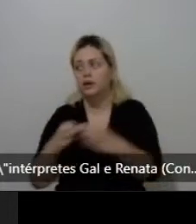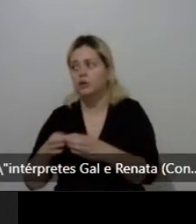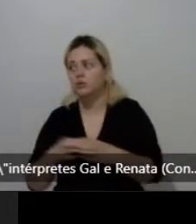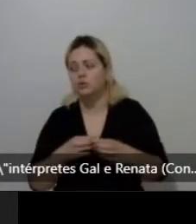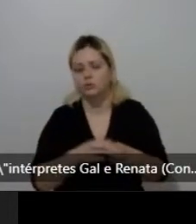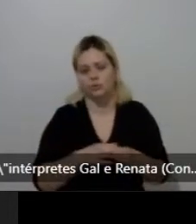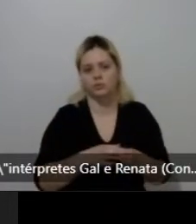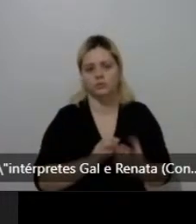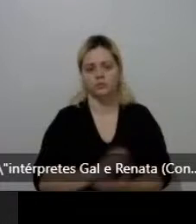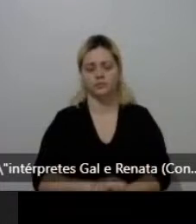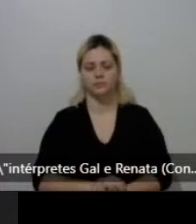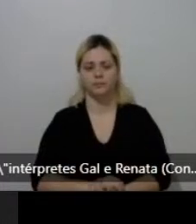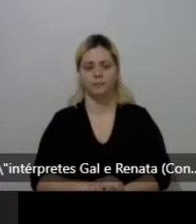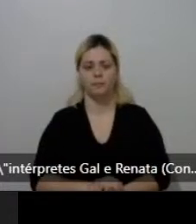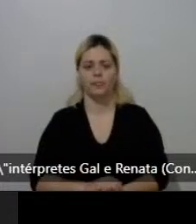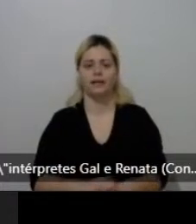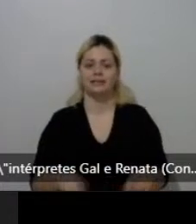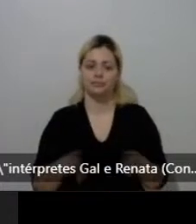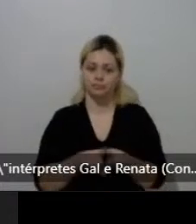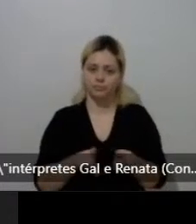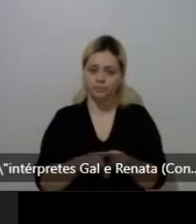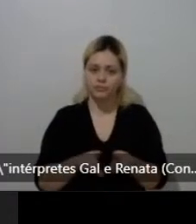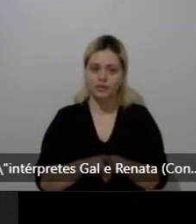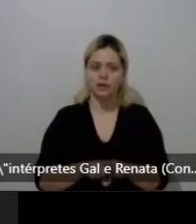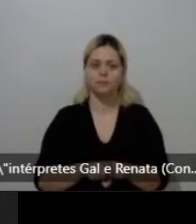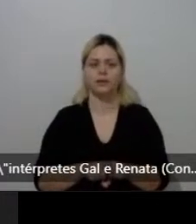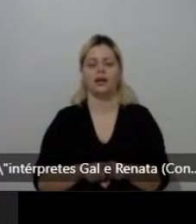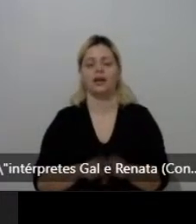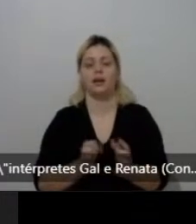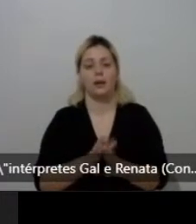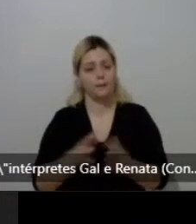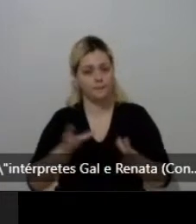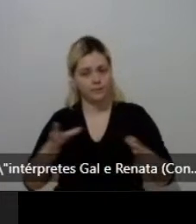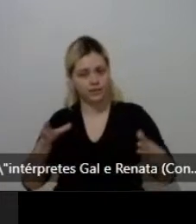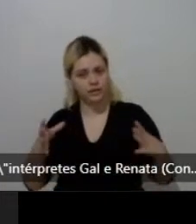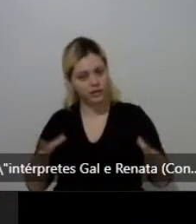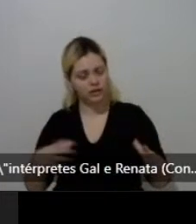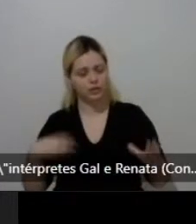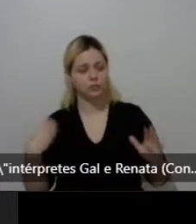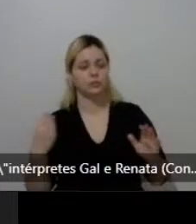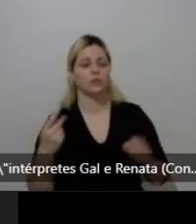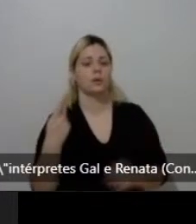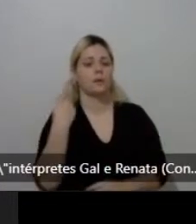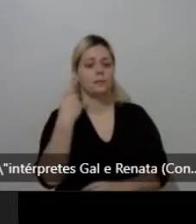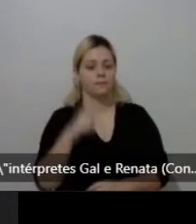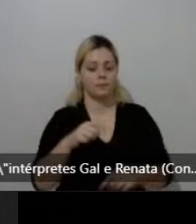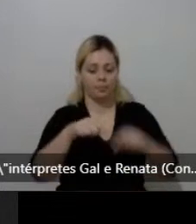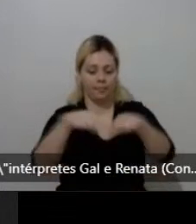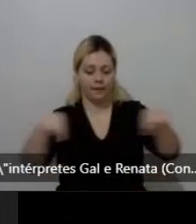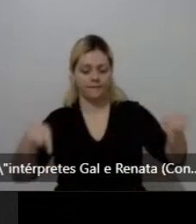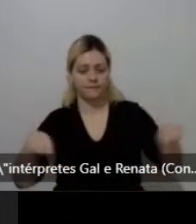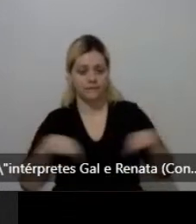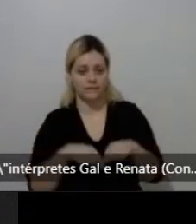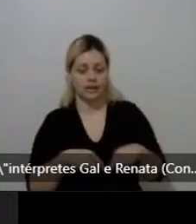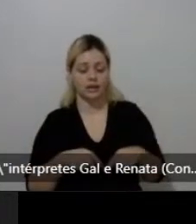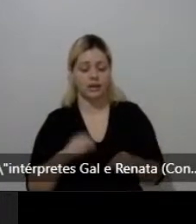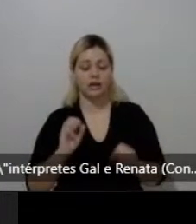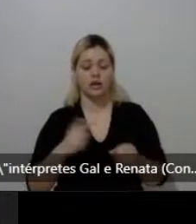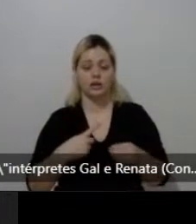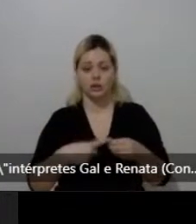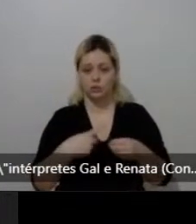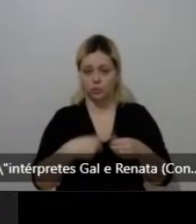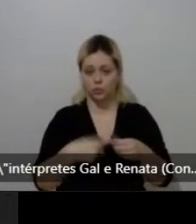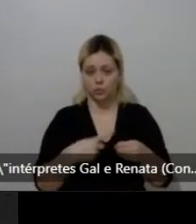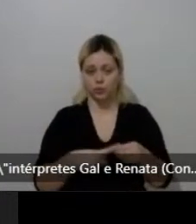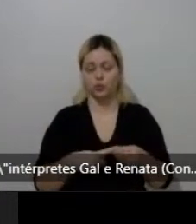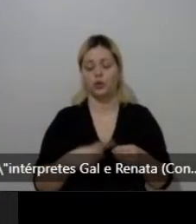2010, seguindo também, ampliando um instrumento aplicado em terras da União para comunidades ribeirinhas e costeiras,